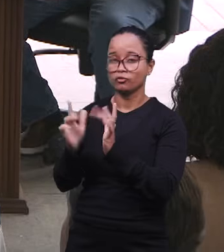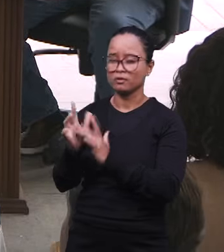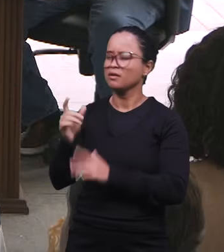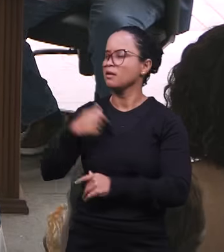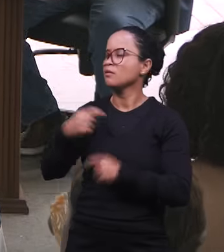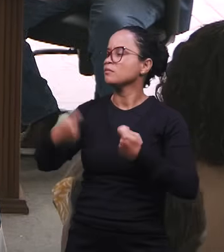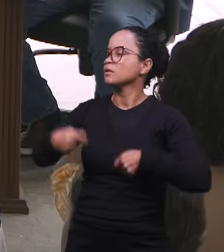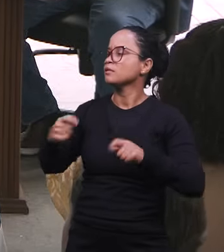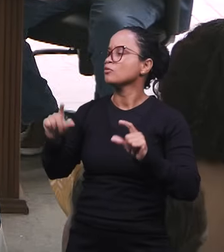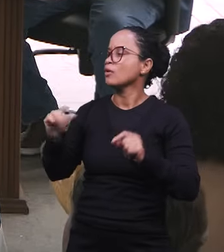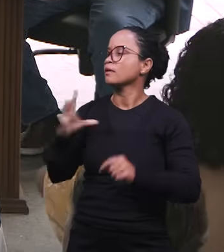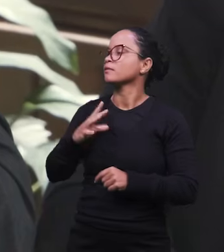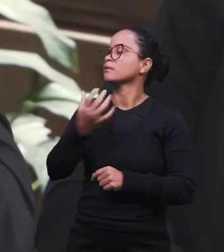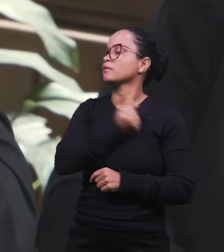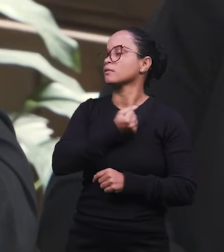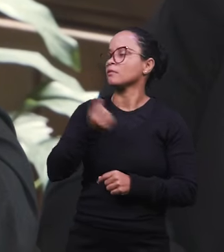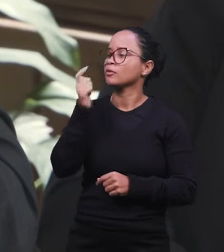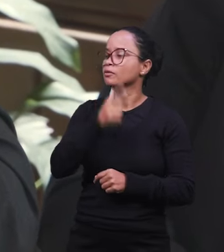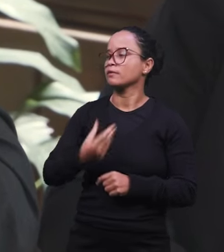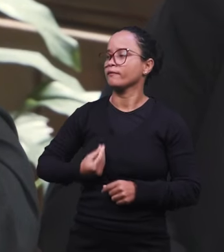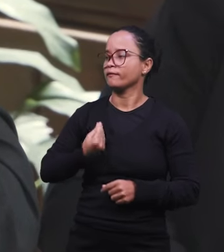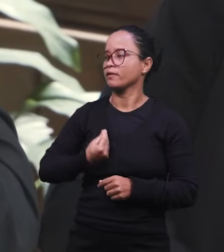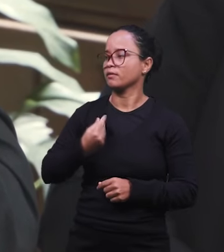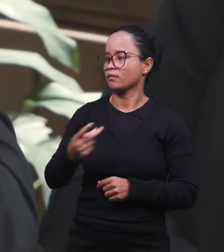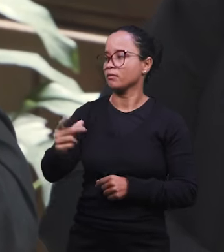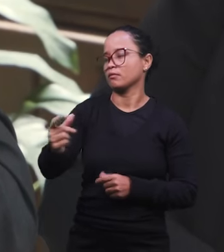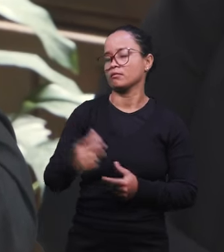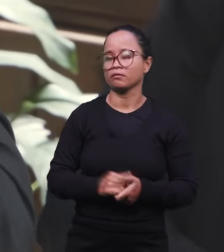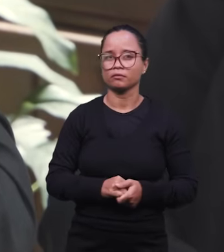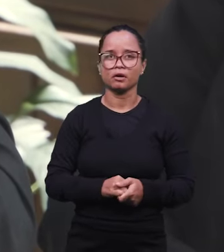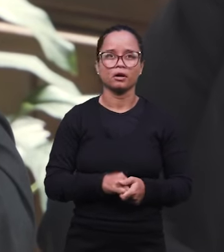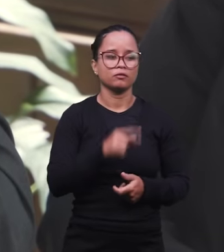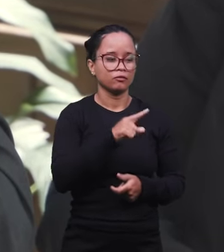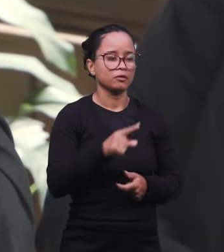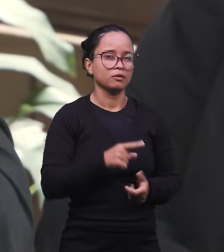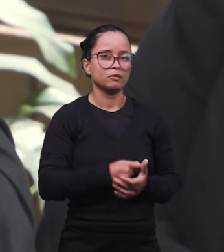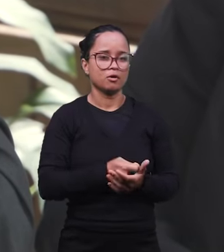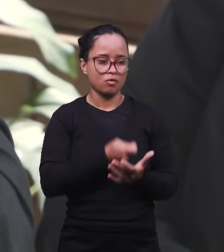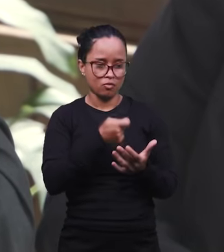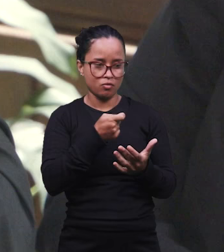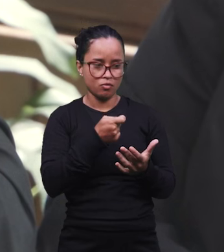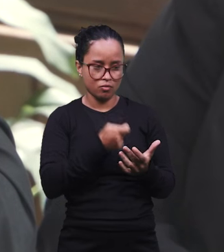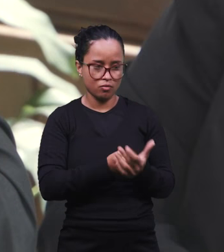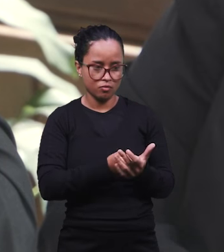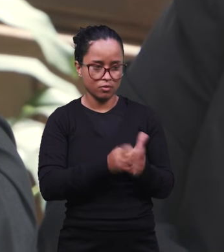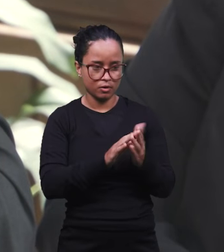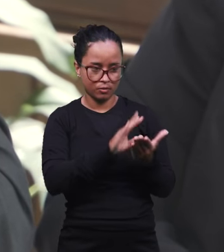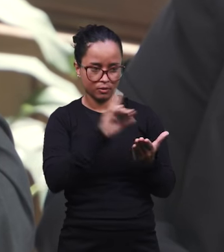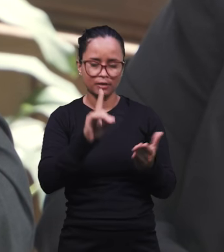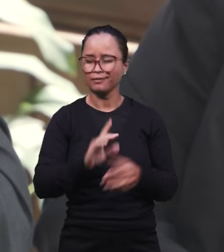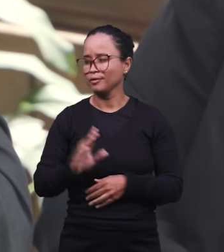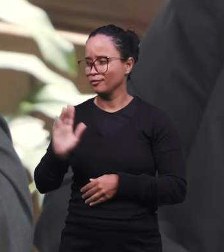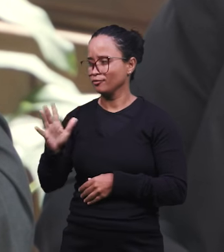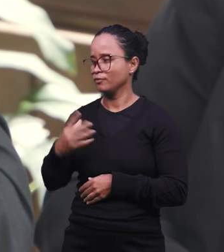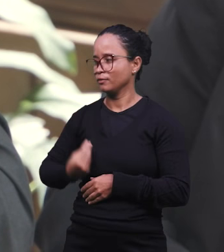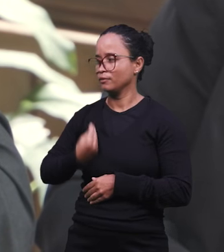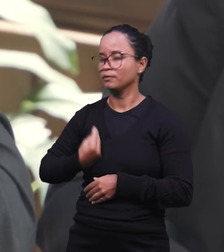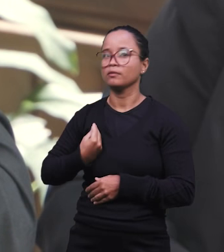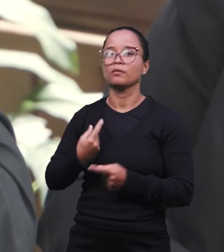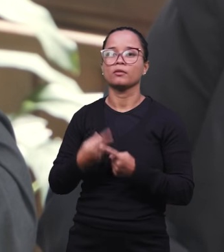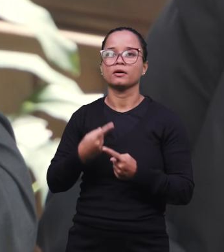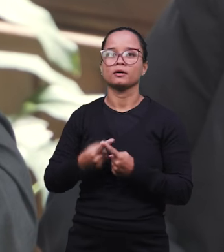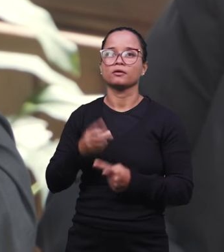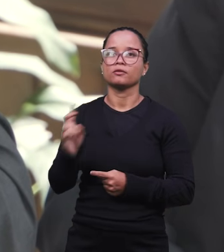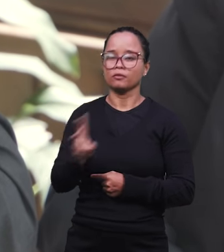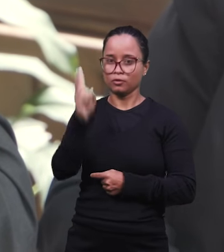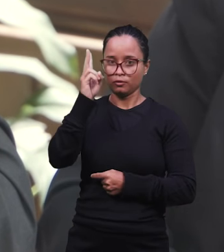fazer para ter a salvação, para herdar a vida eterna? O Senhor disse: cumpre a palavra, vive a palavra. Não, mas isso eu já vivo. Porque ele achava